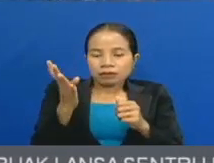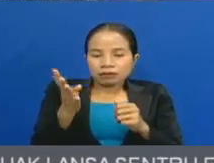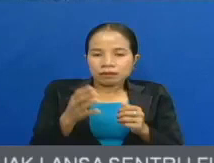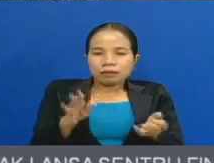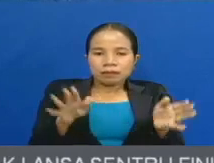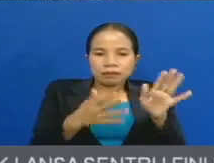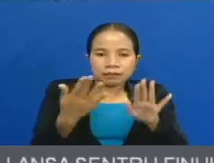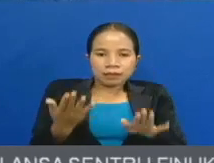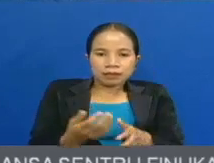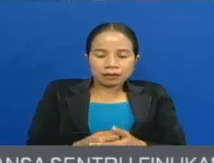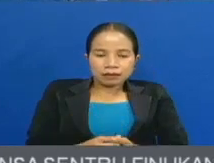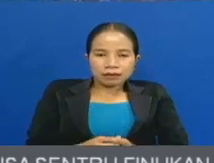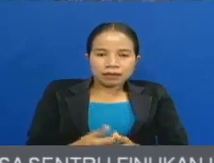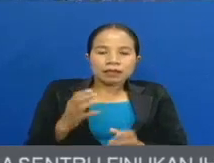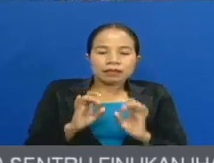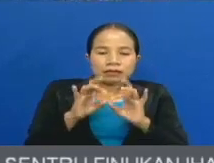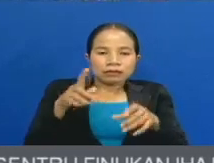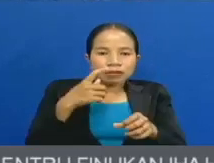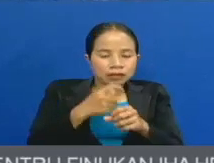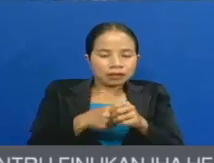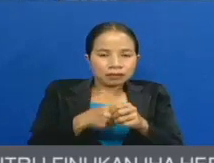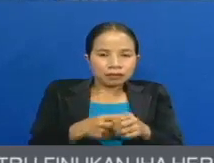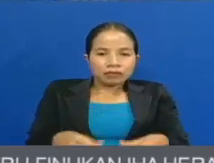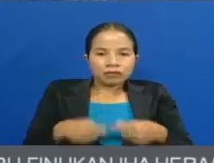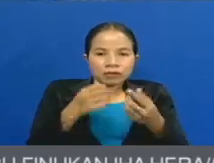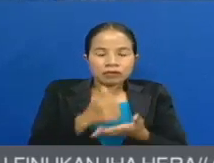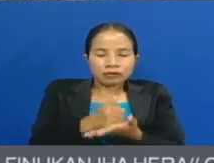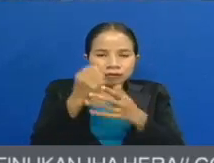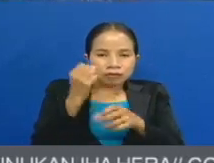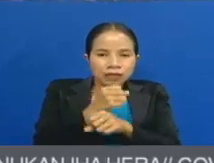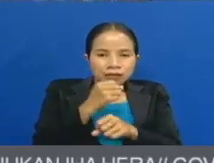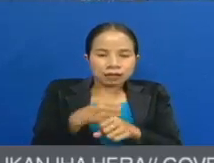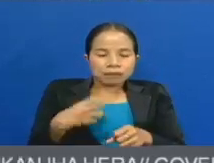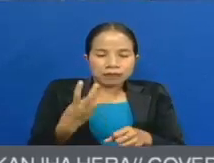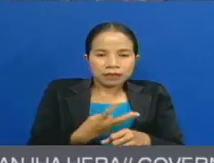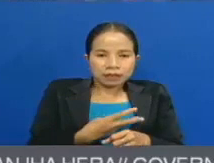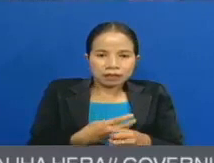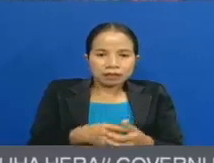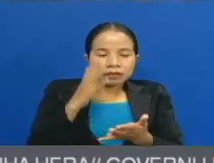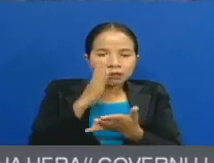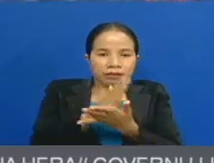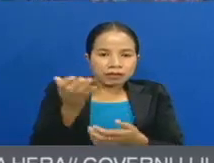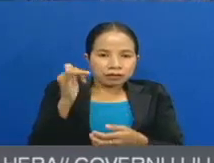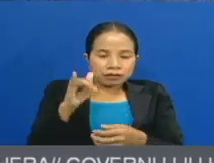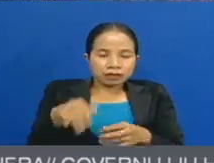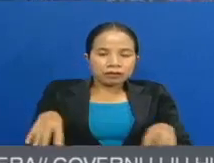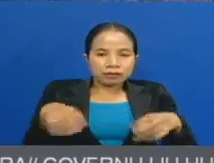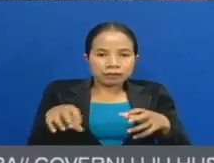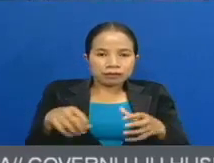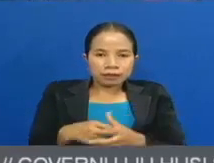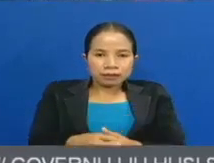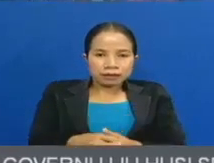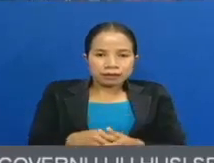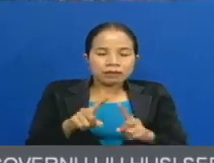mate. E a Austrália, no momento, não vai, foi apoio uma caixa baita, e intervenção será operacionais, mas